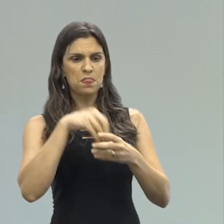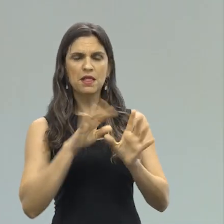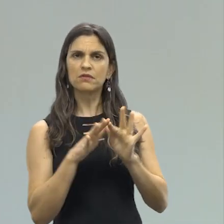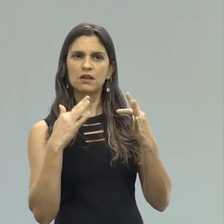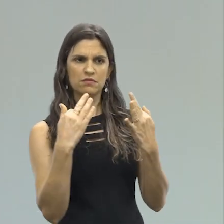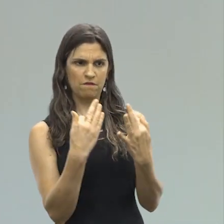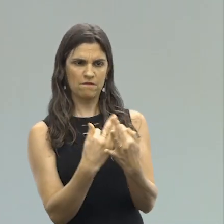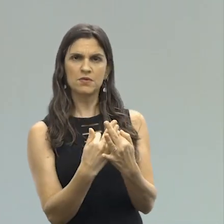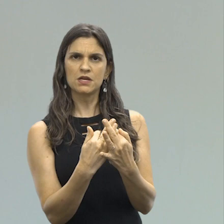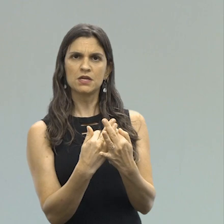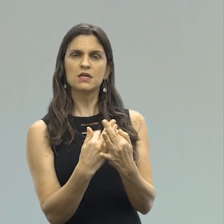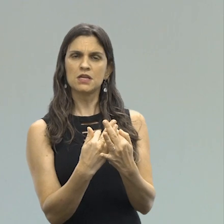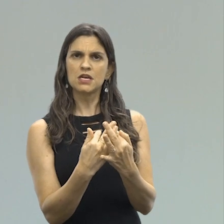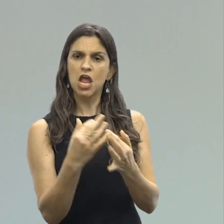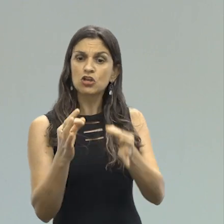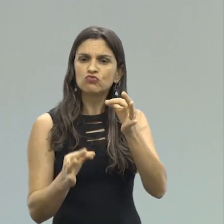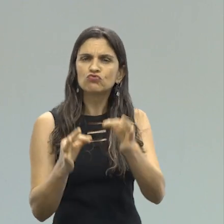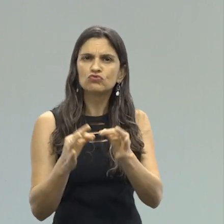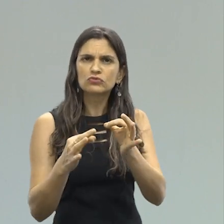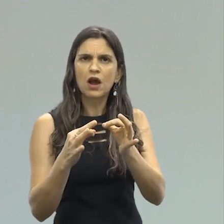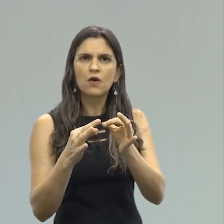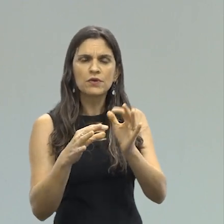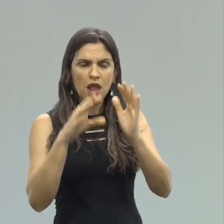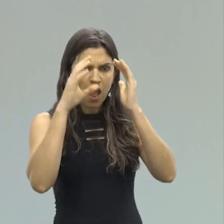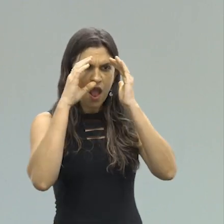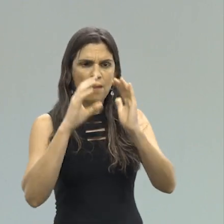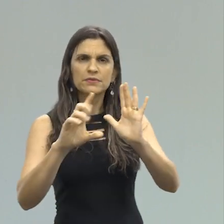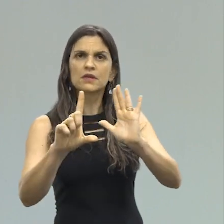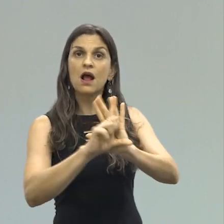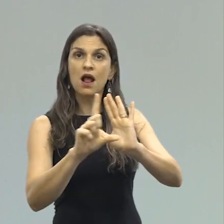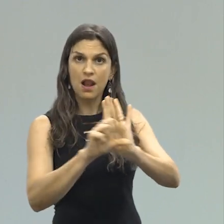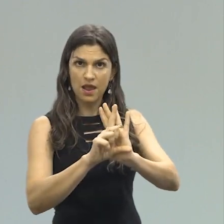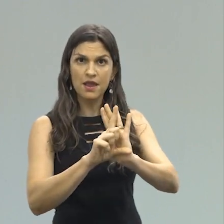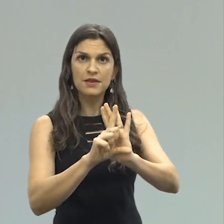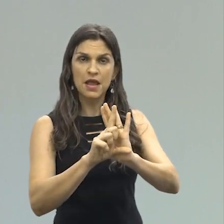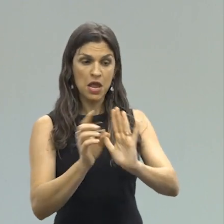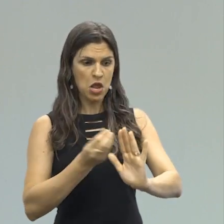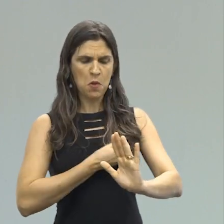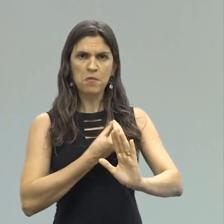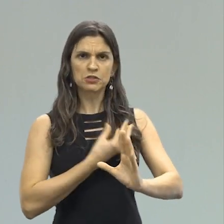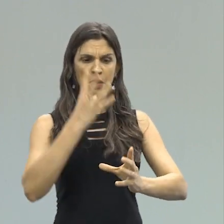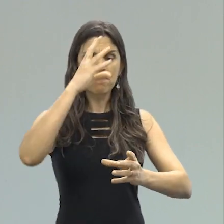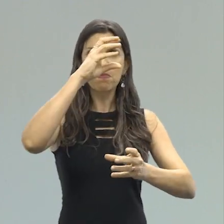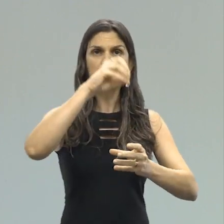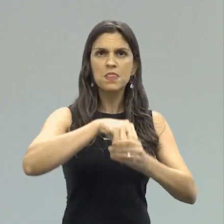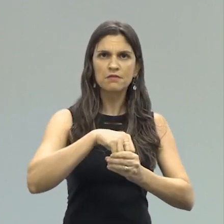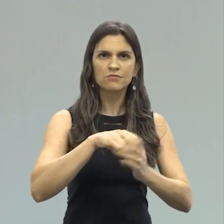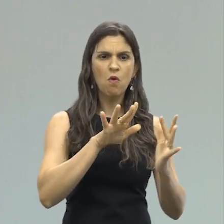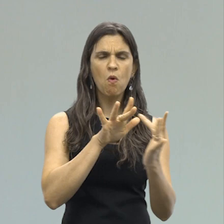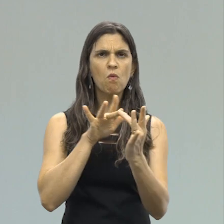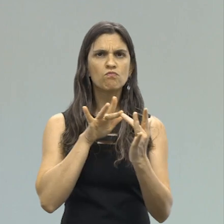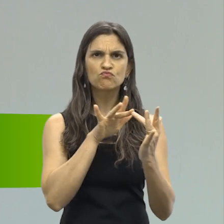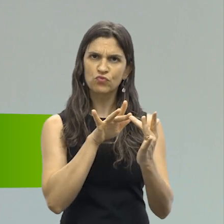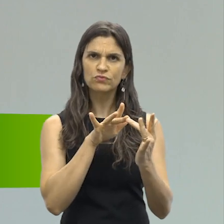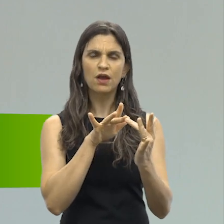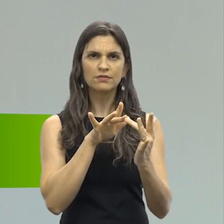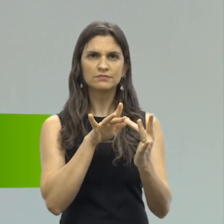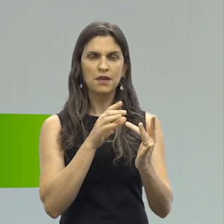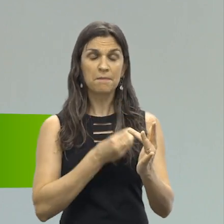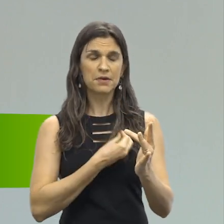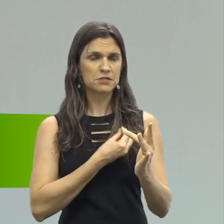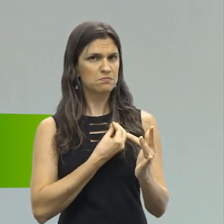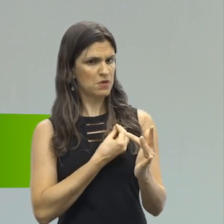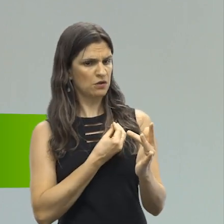animal, em termos familiares, é da família multiespécie. Muitas famílias hoje têm um animal como um membro da família.